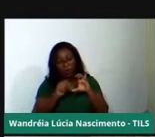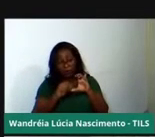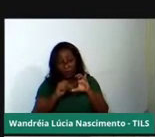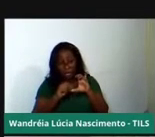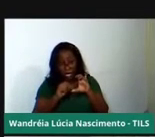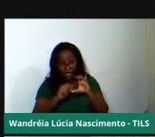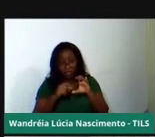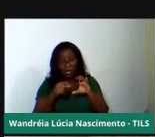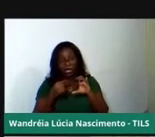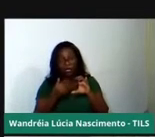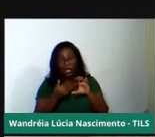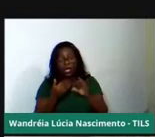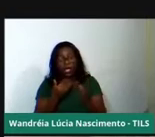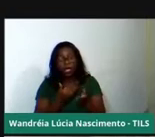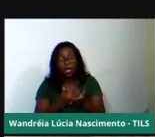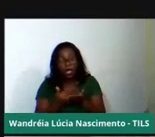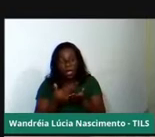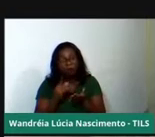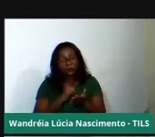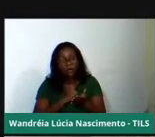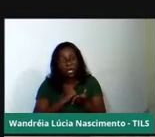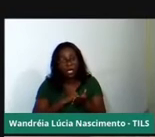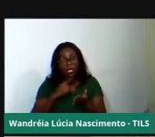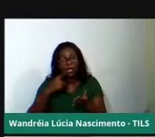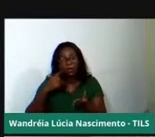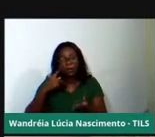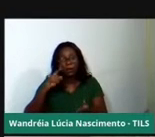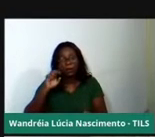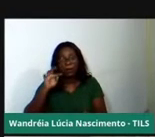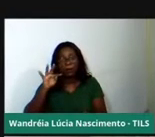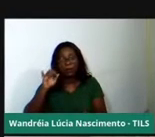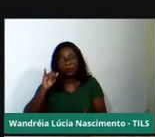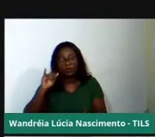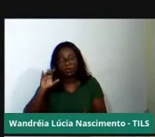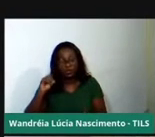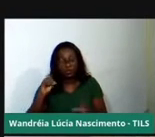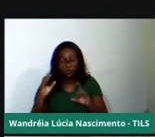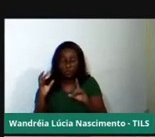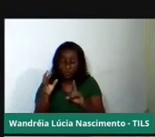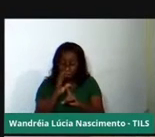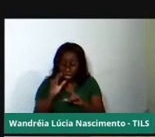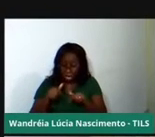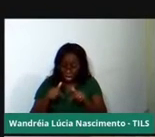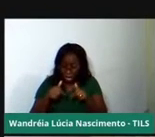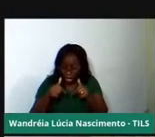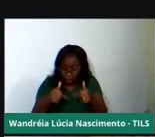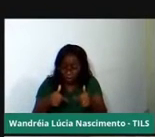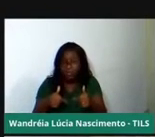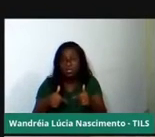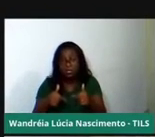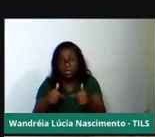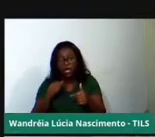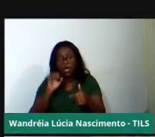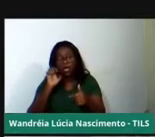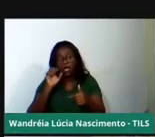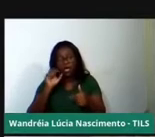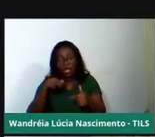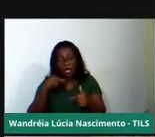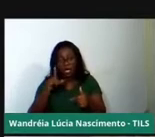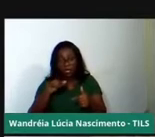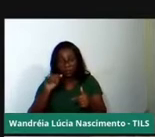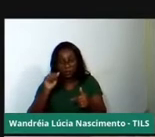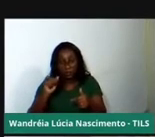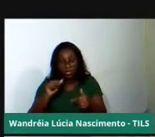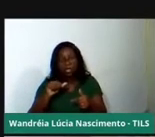um peptídeo, a bigendotelina 1. Então, ela atua sobre uma enzima conversora, formando esse potente vasoconstritor,